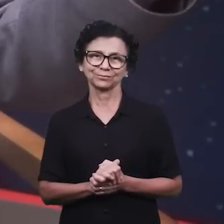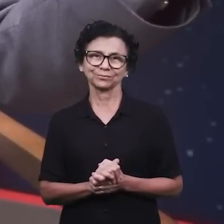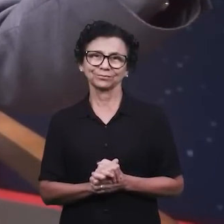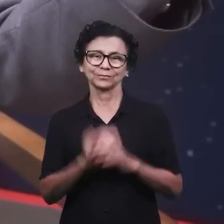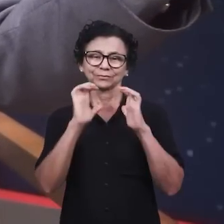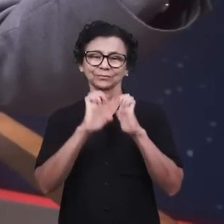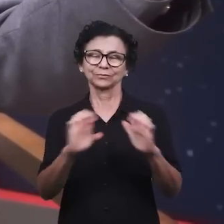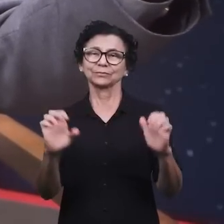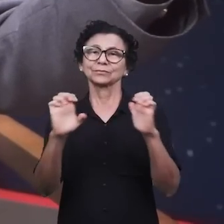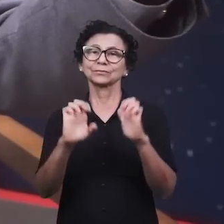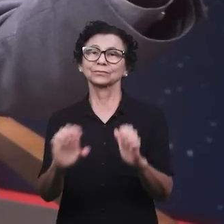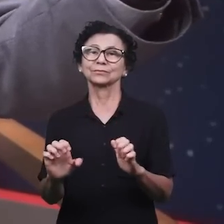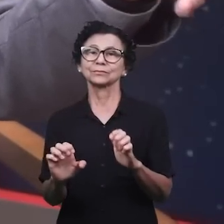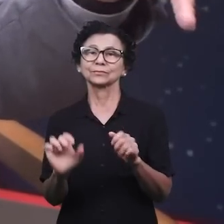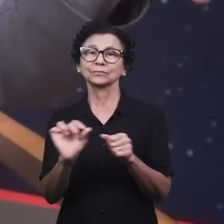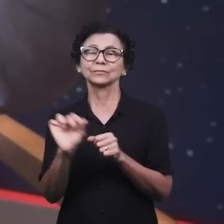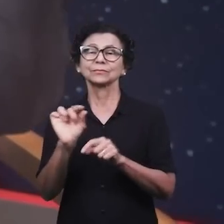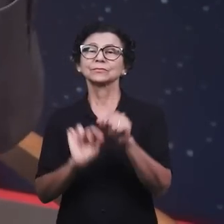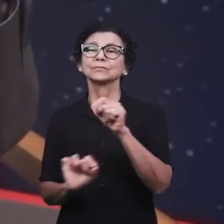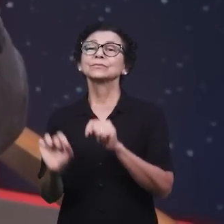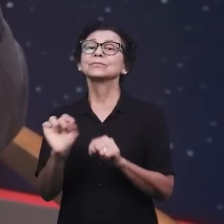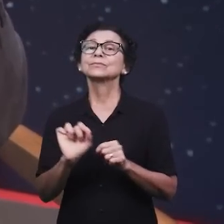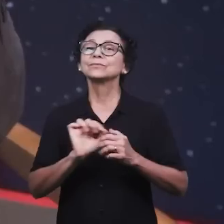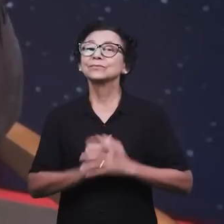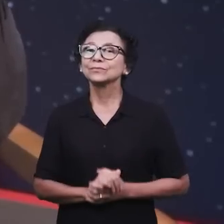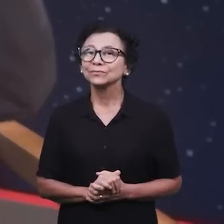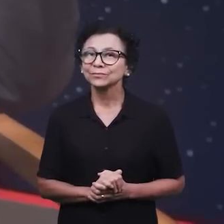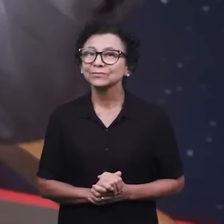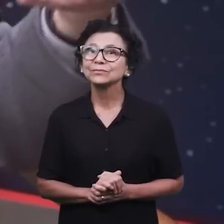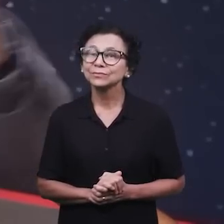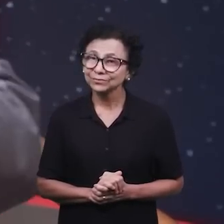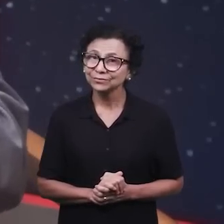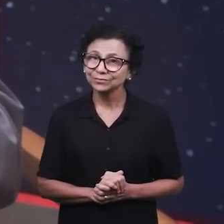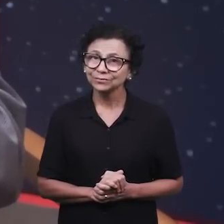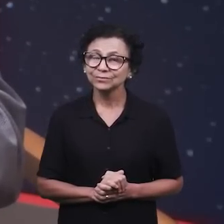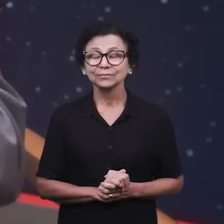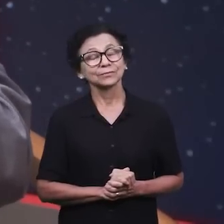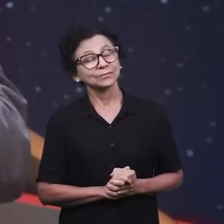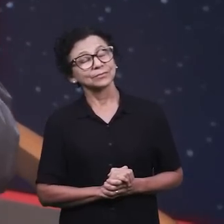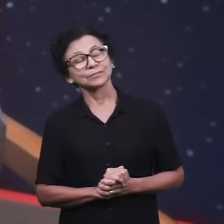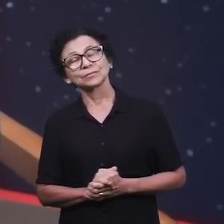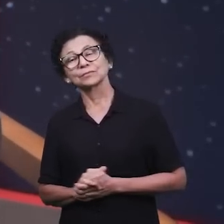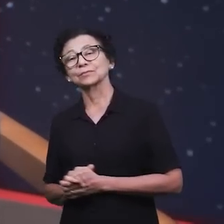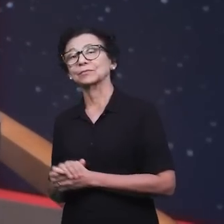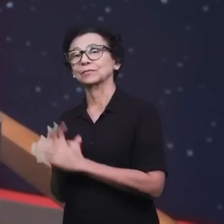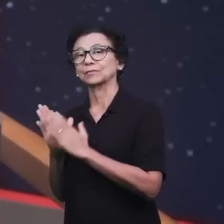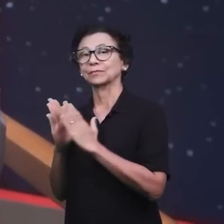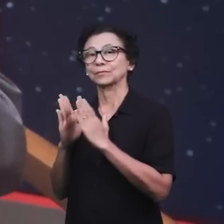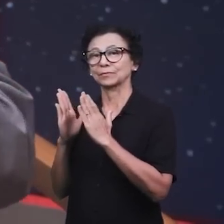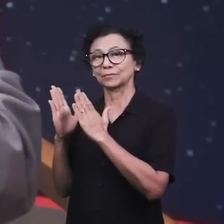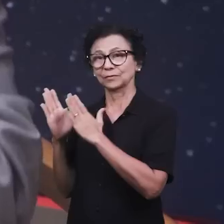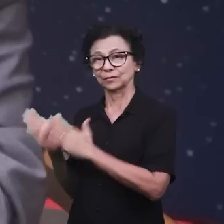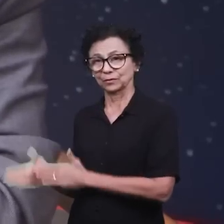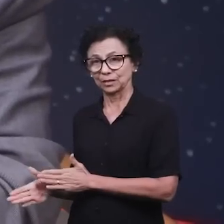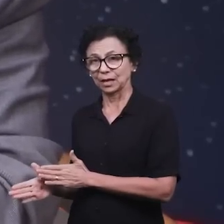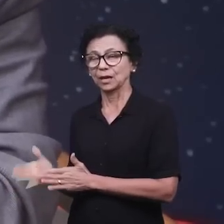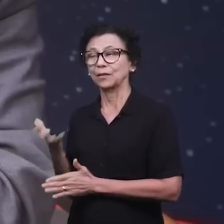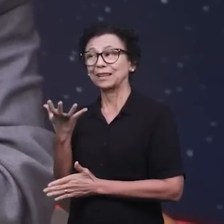infiel, qual a importância que tem sido dada à palavra e à soberania do Espírito